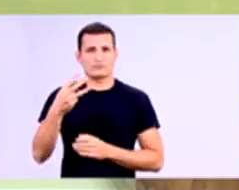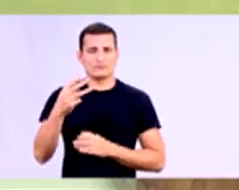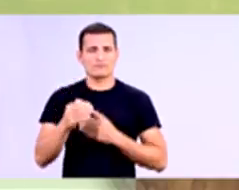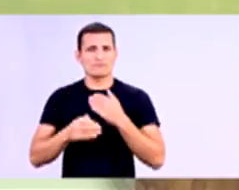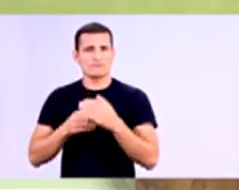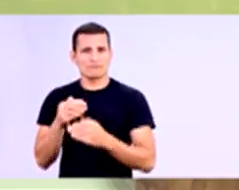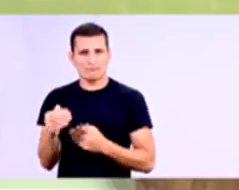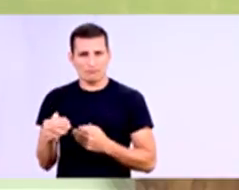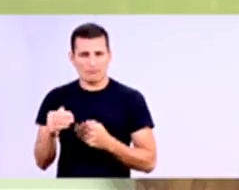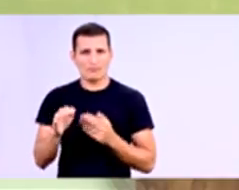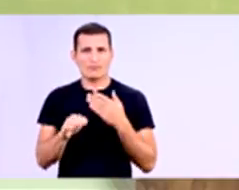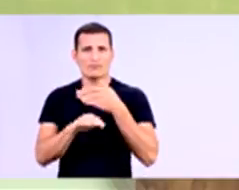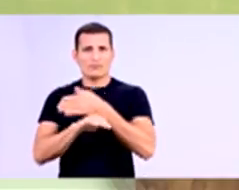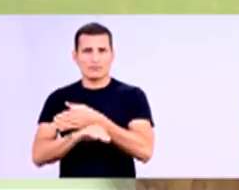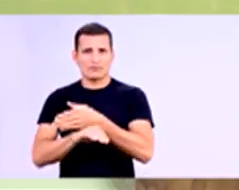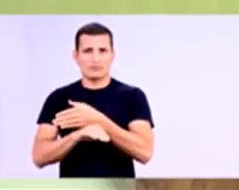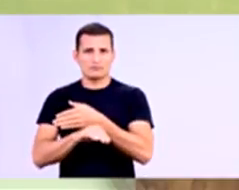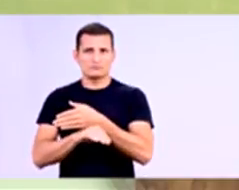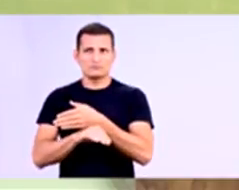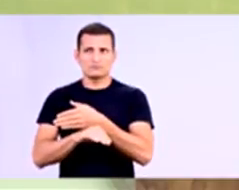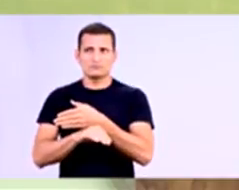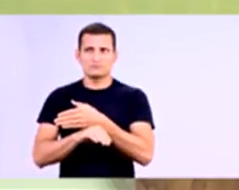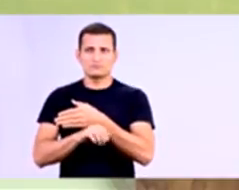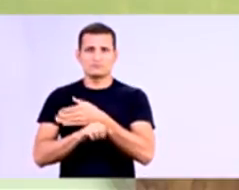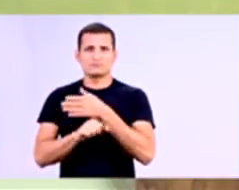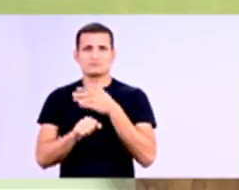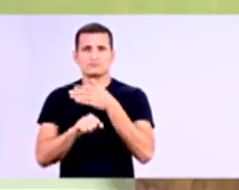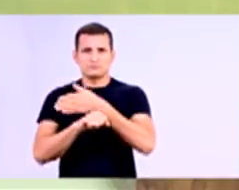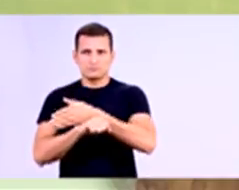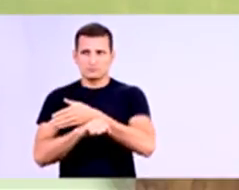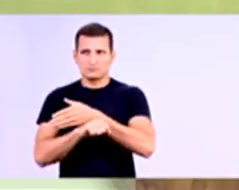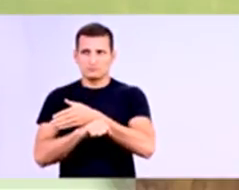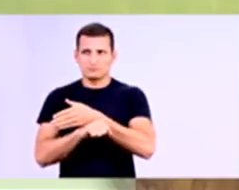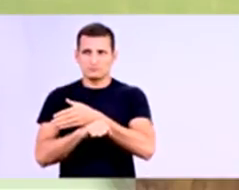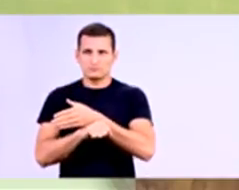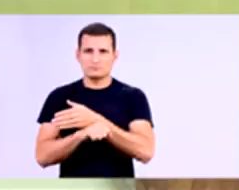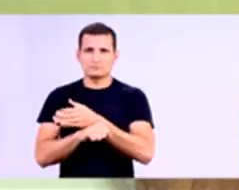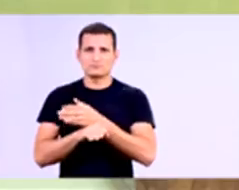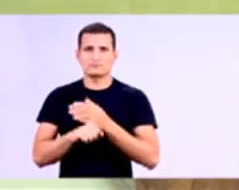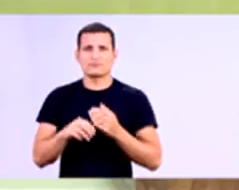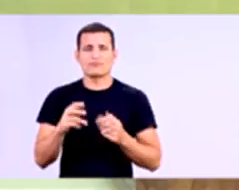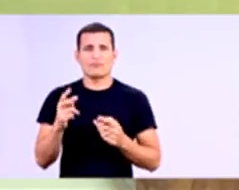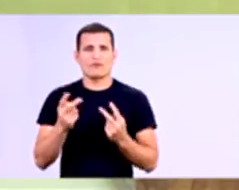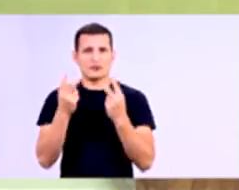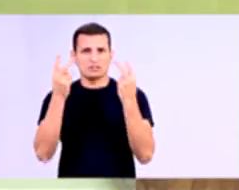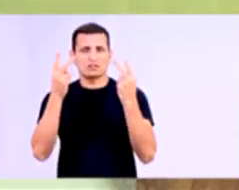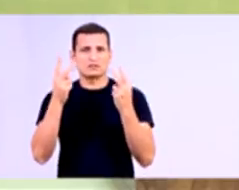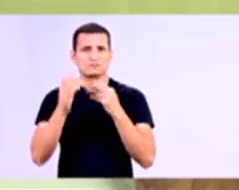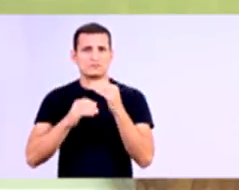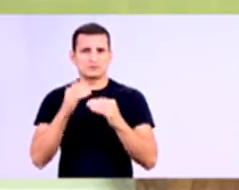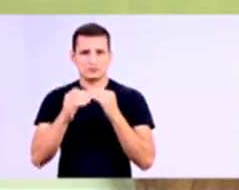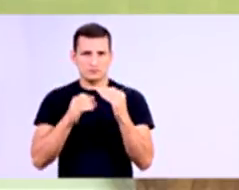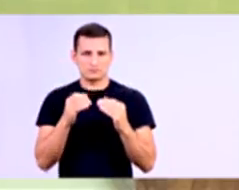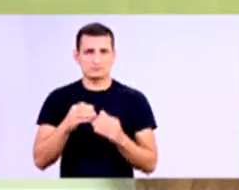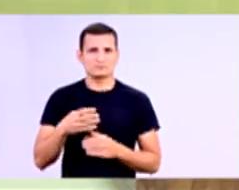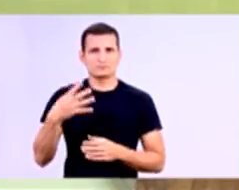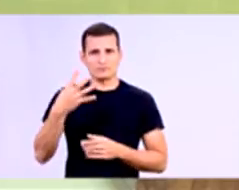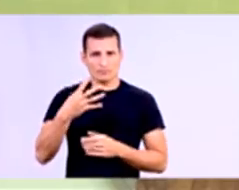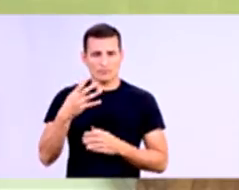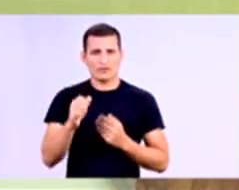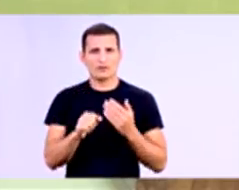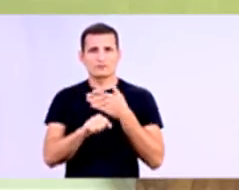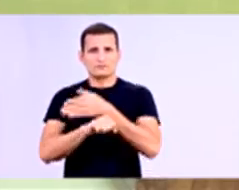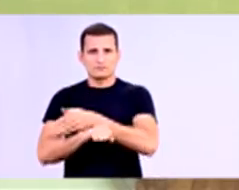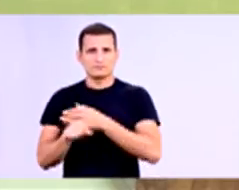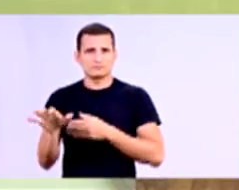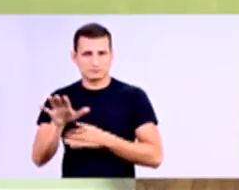Terceiro, acesso autenticado e validado no banco de dados. 4. Acessa